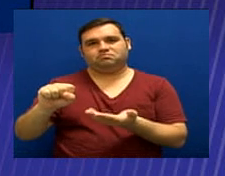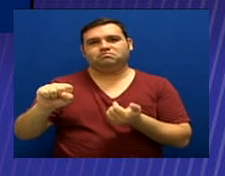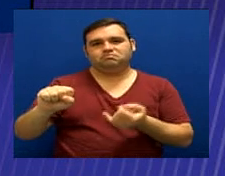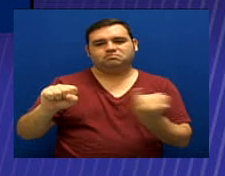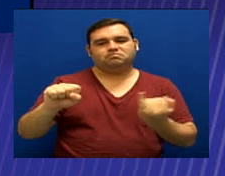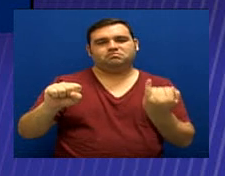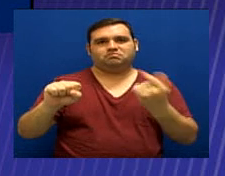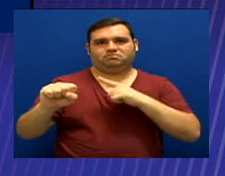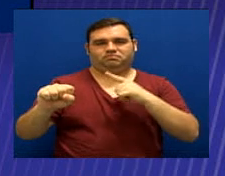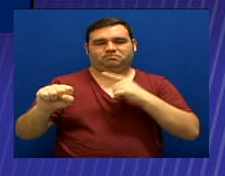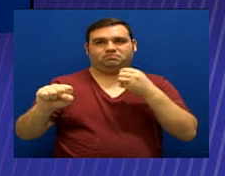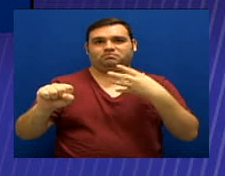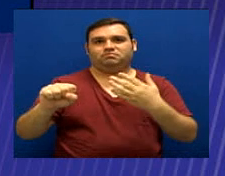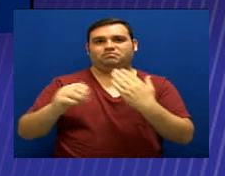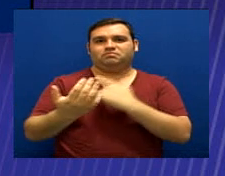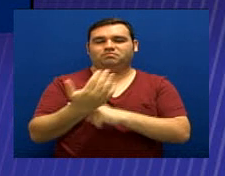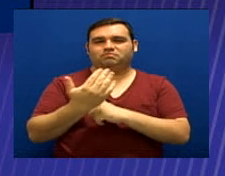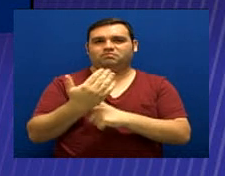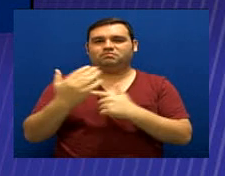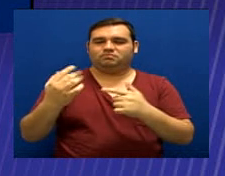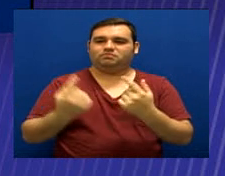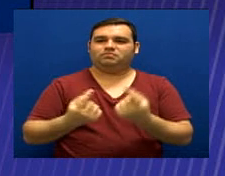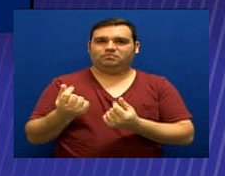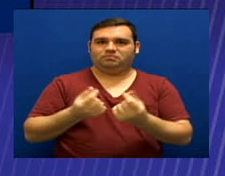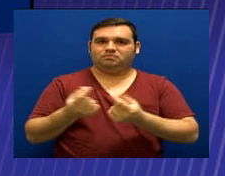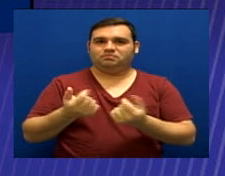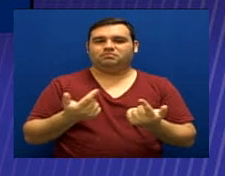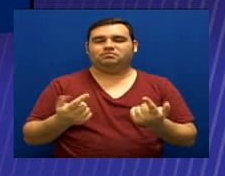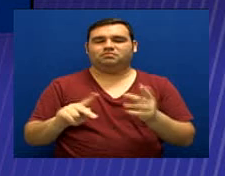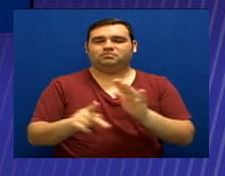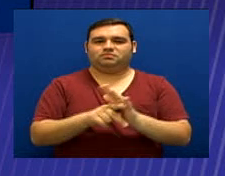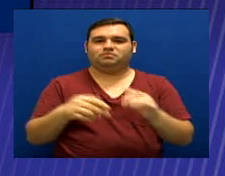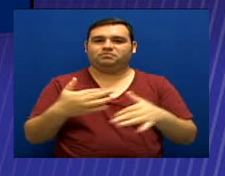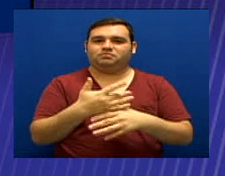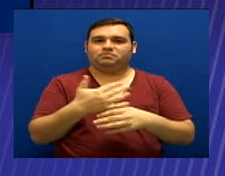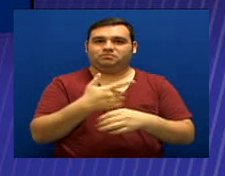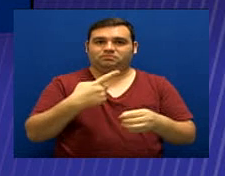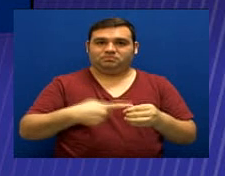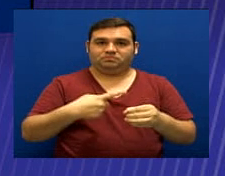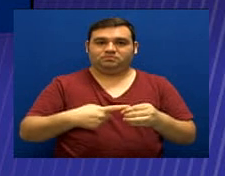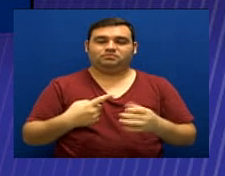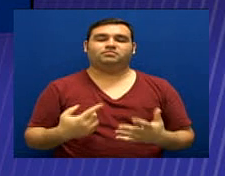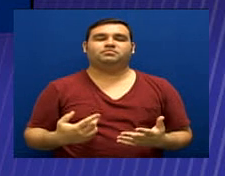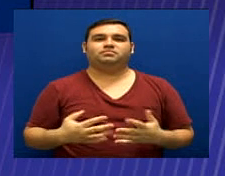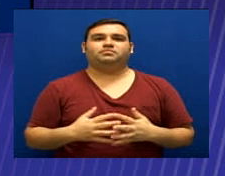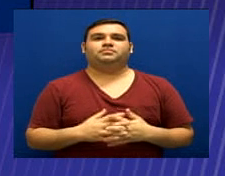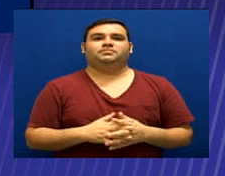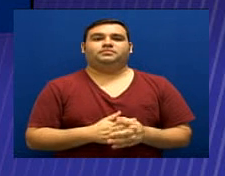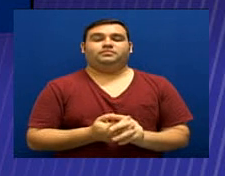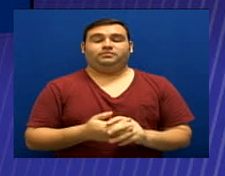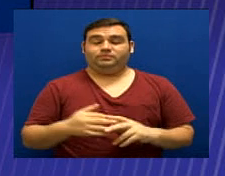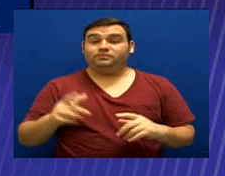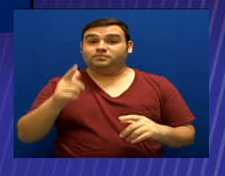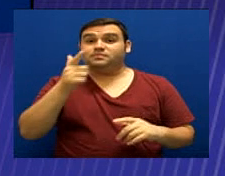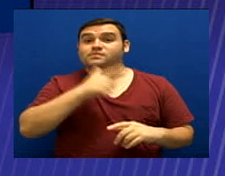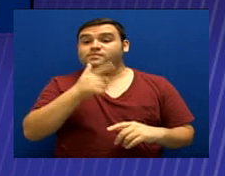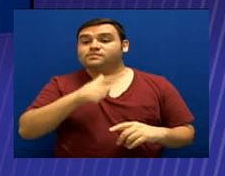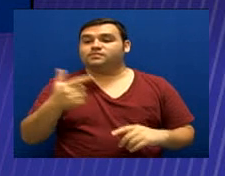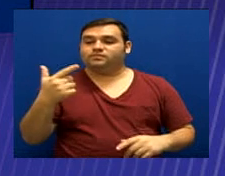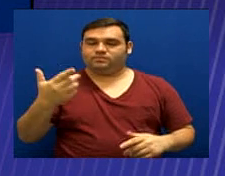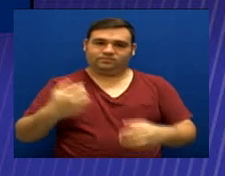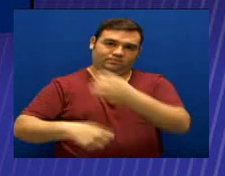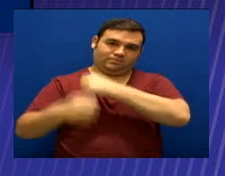importantíssima para para o município o arrecadado em